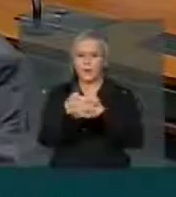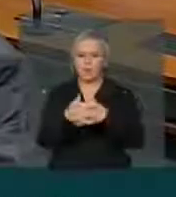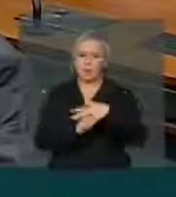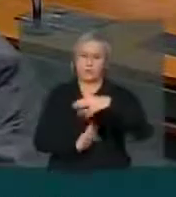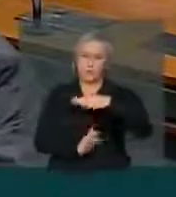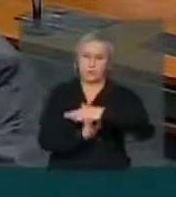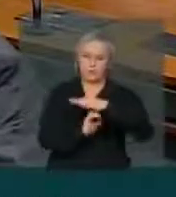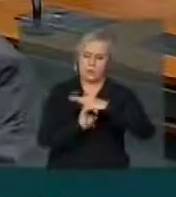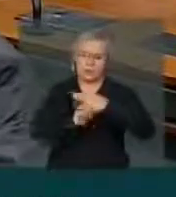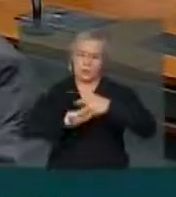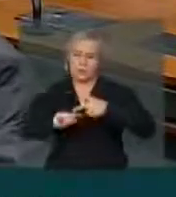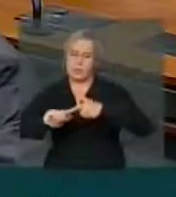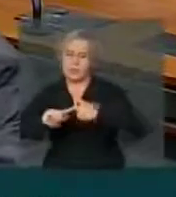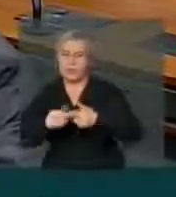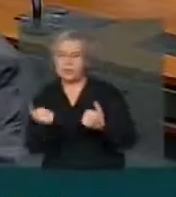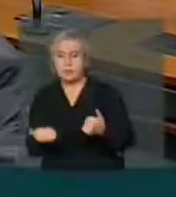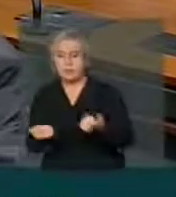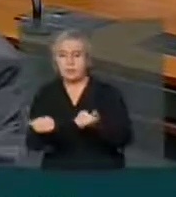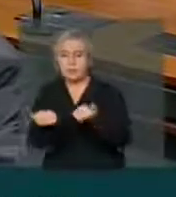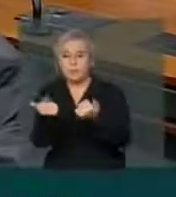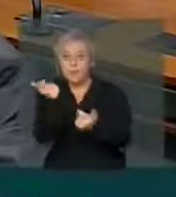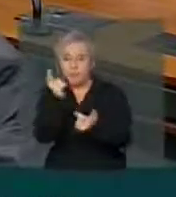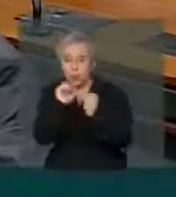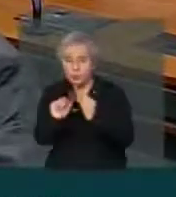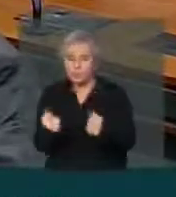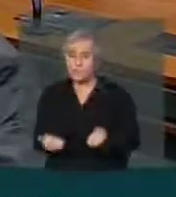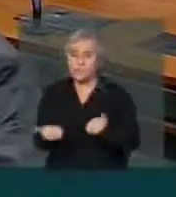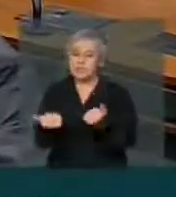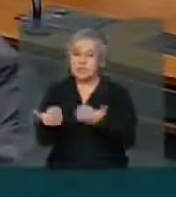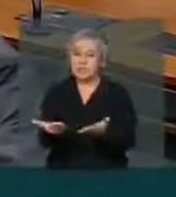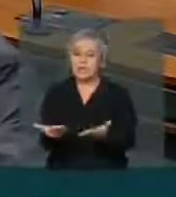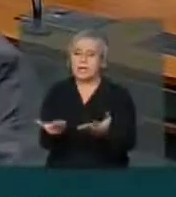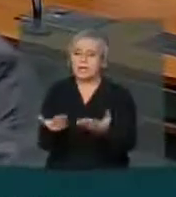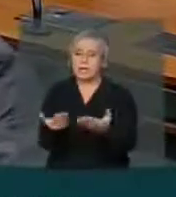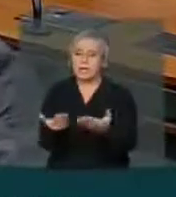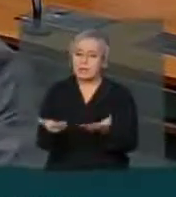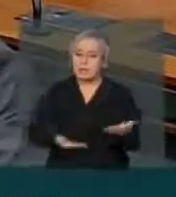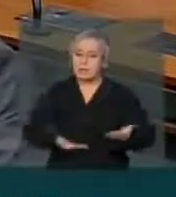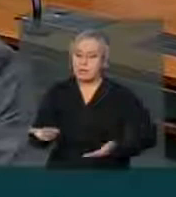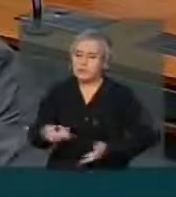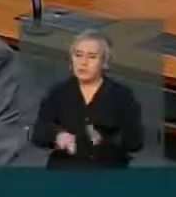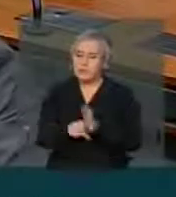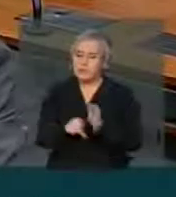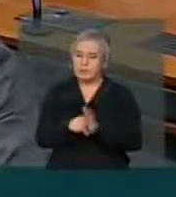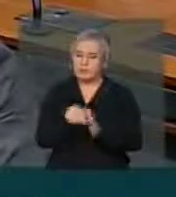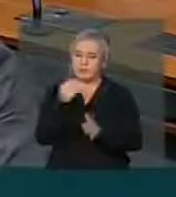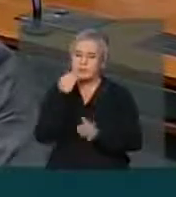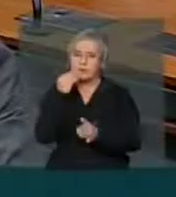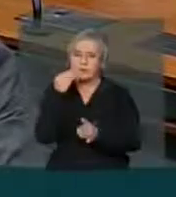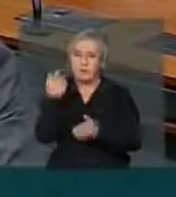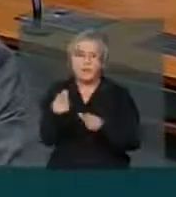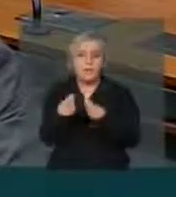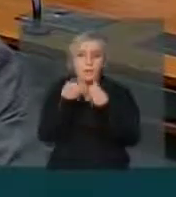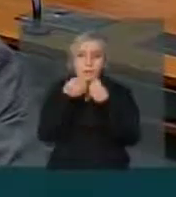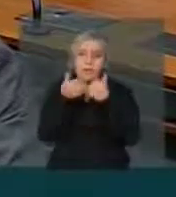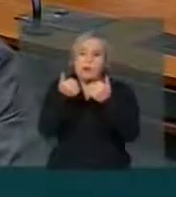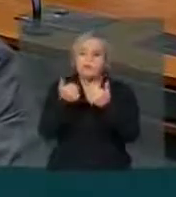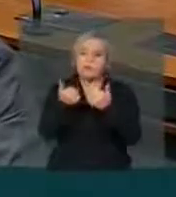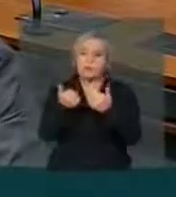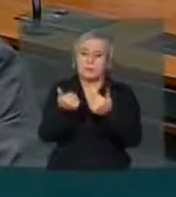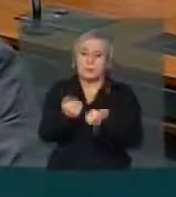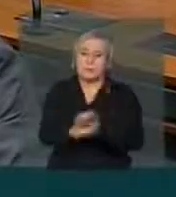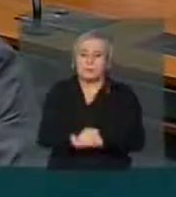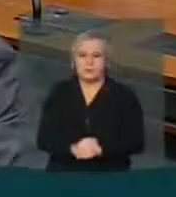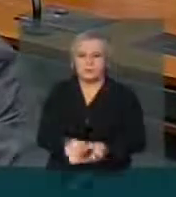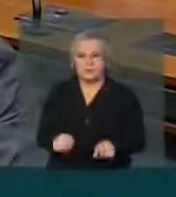priorizar um serviço de qualidade a um custo honesto para os contribuintes? A segunda questão é com